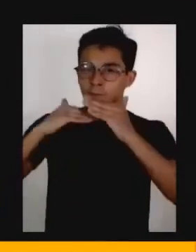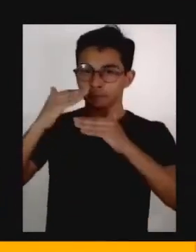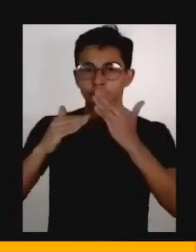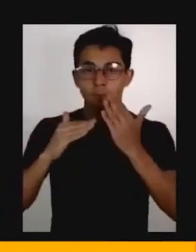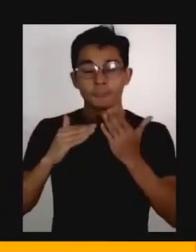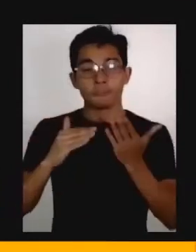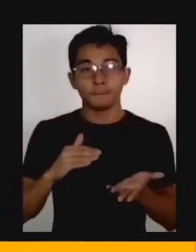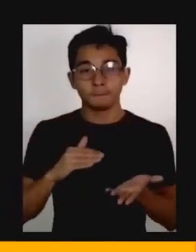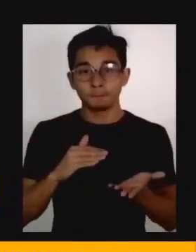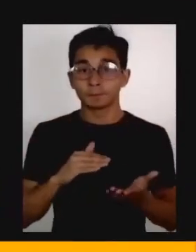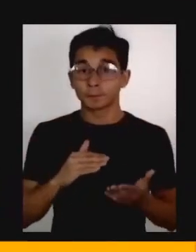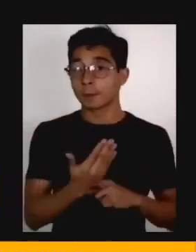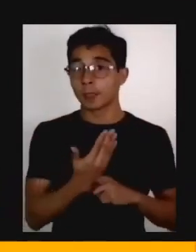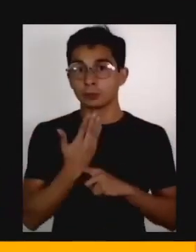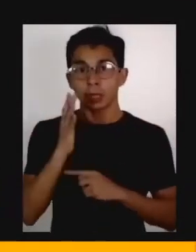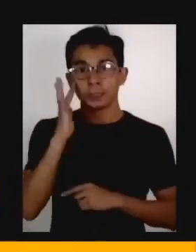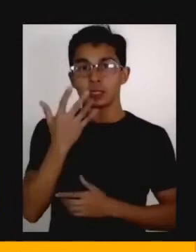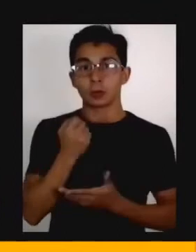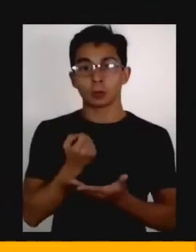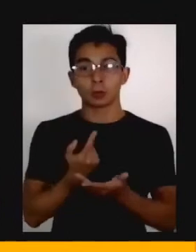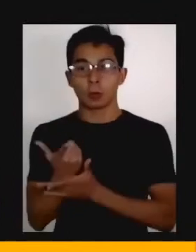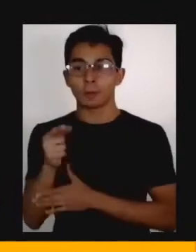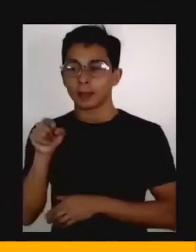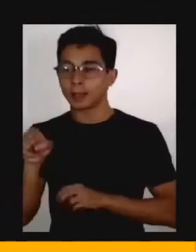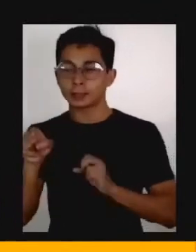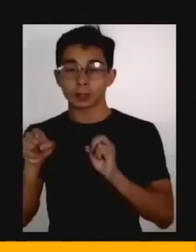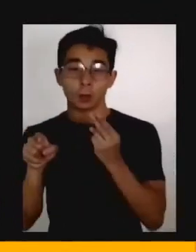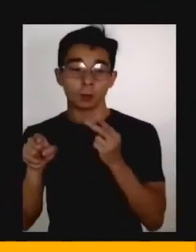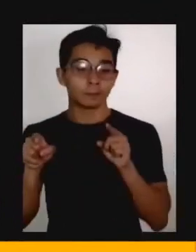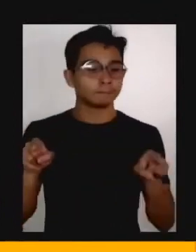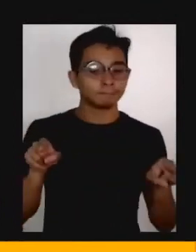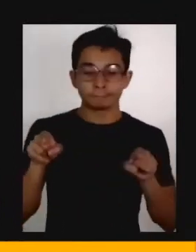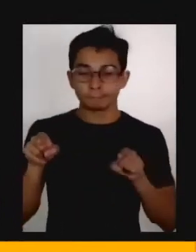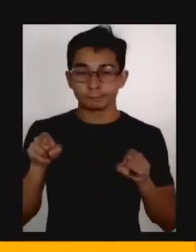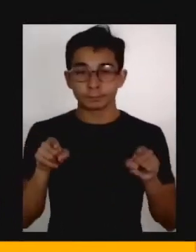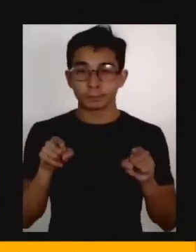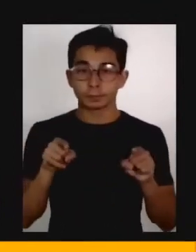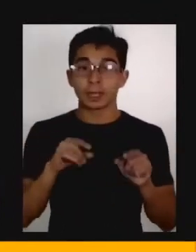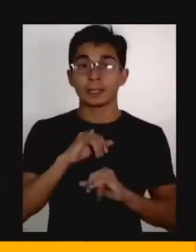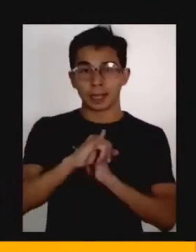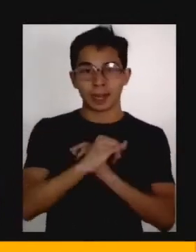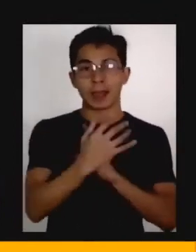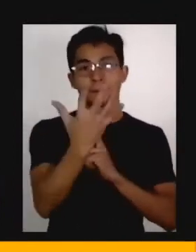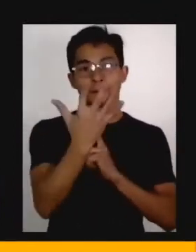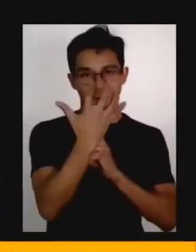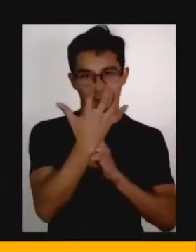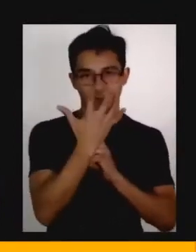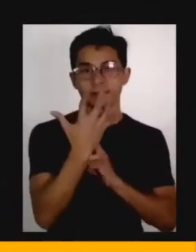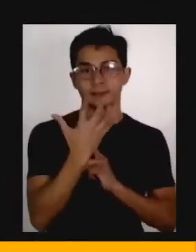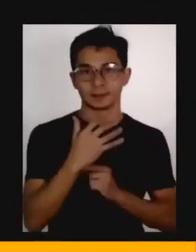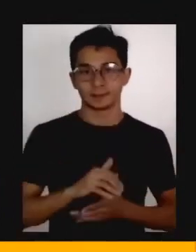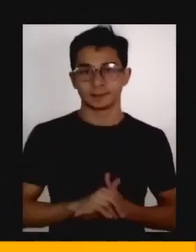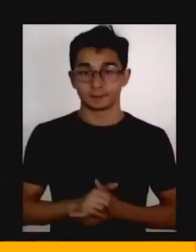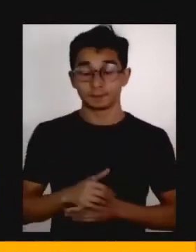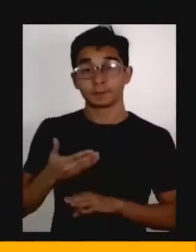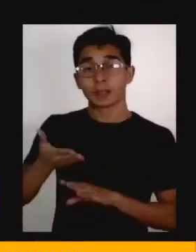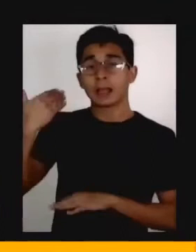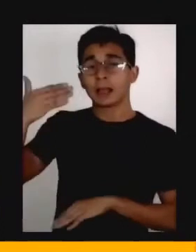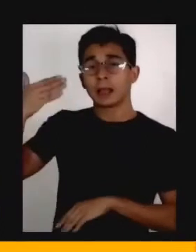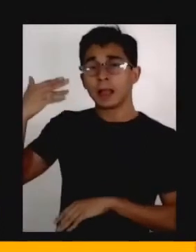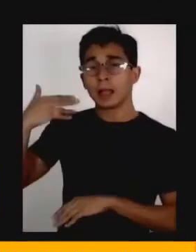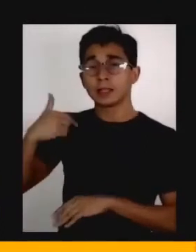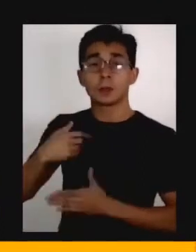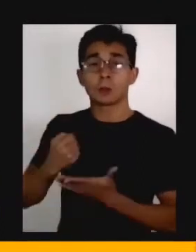um novo produto. E a partir desse momento, a jornada de compra, que antes era mais quase que um funil, né?